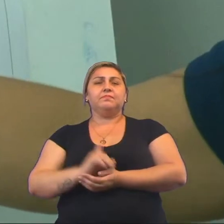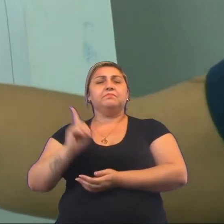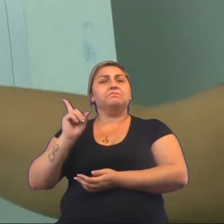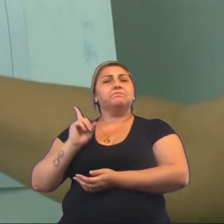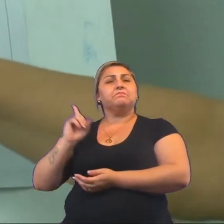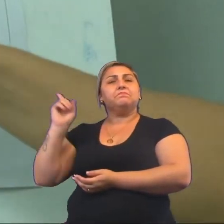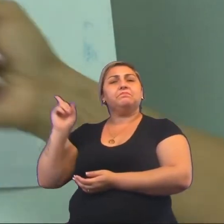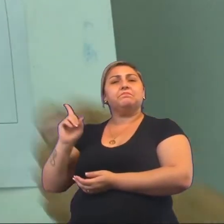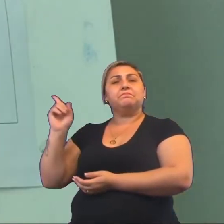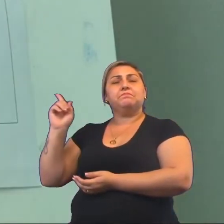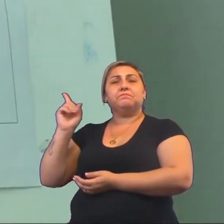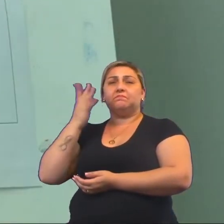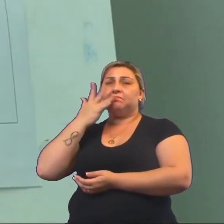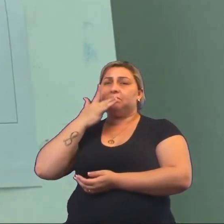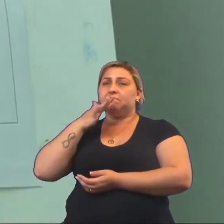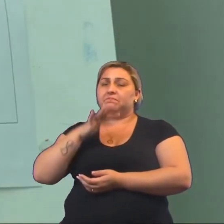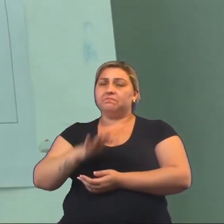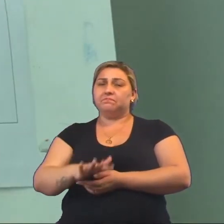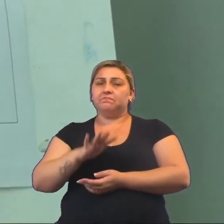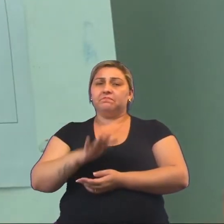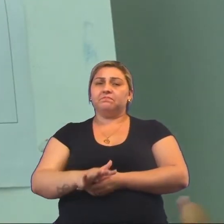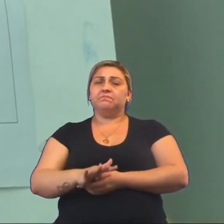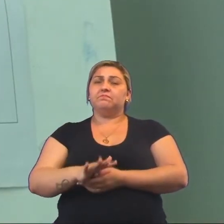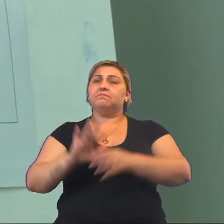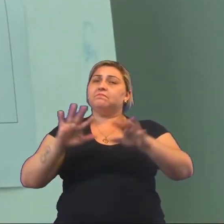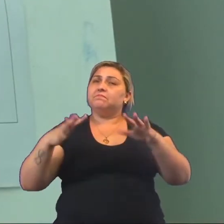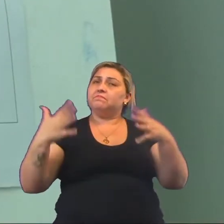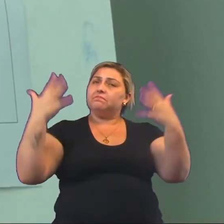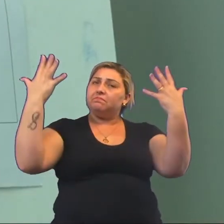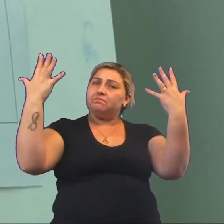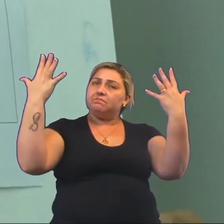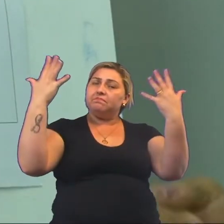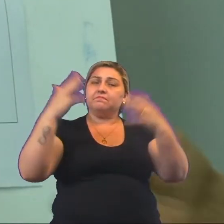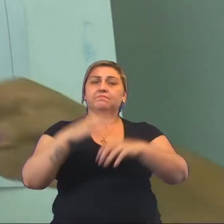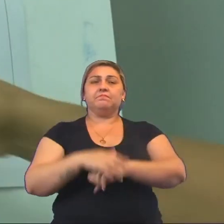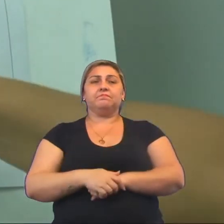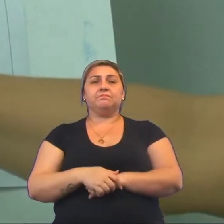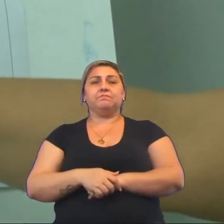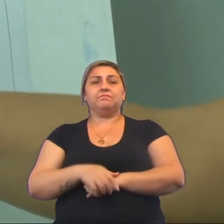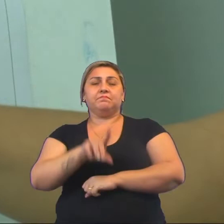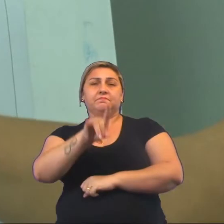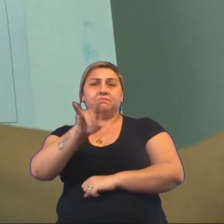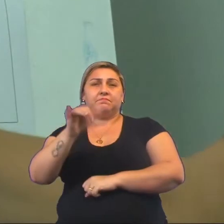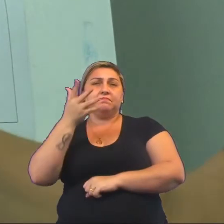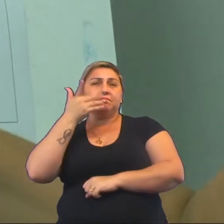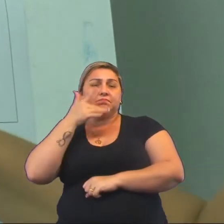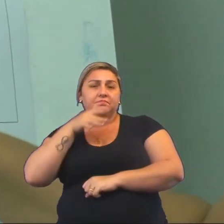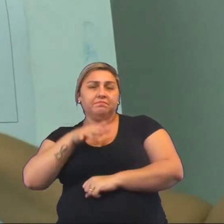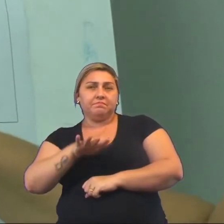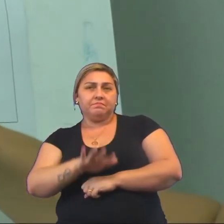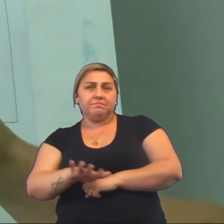E aqui, as crianças estão comemorando o Dia das